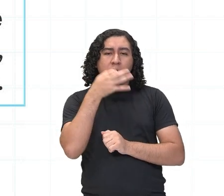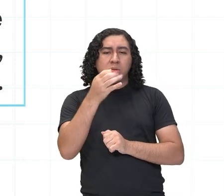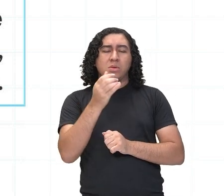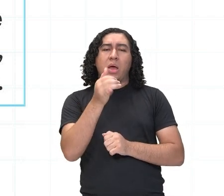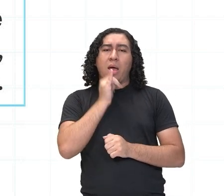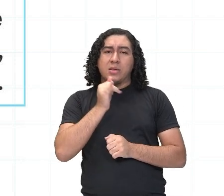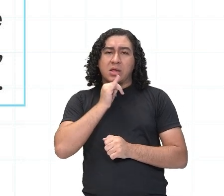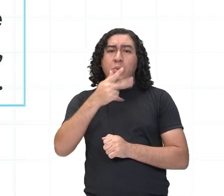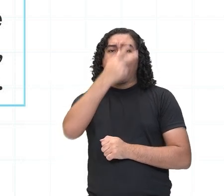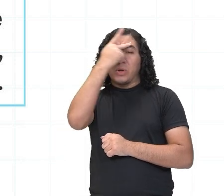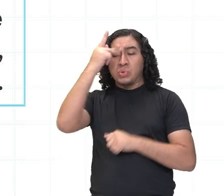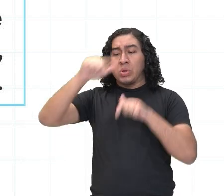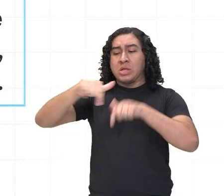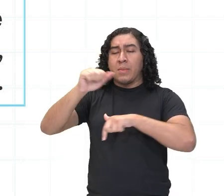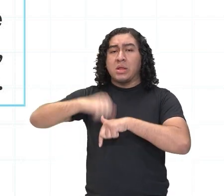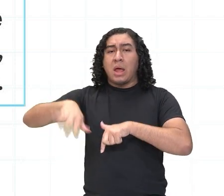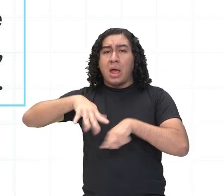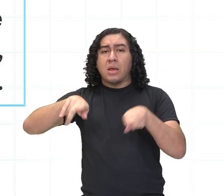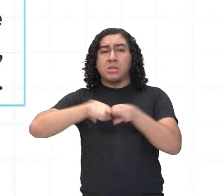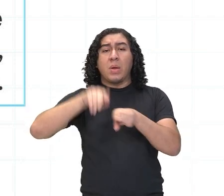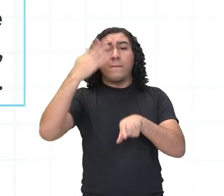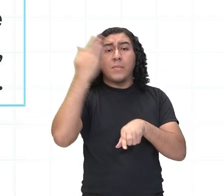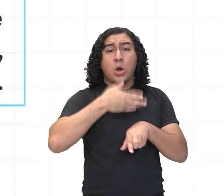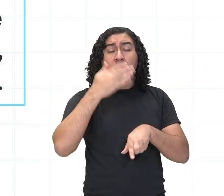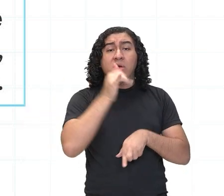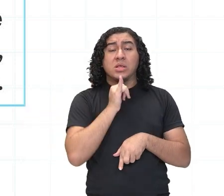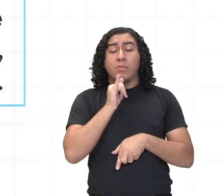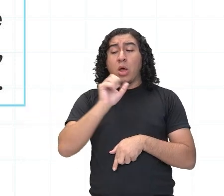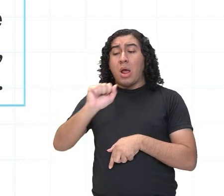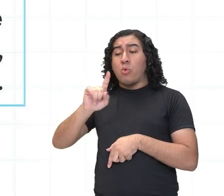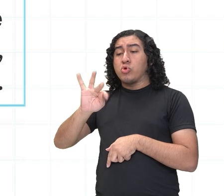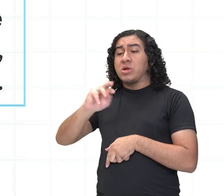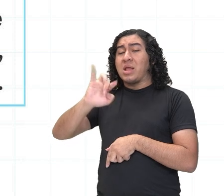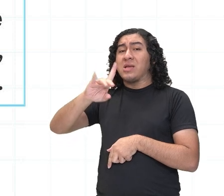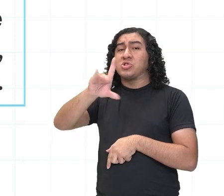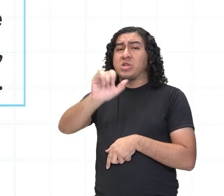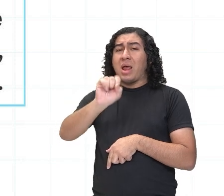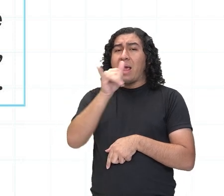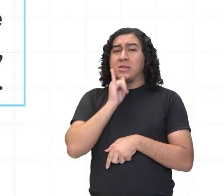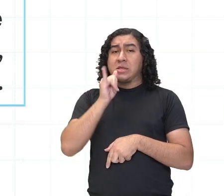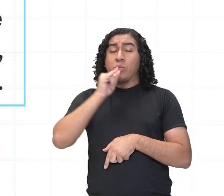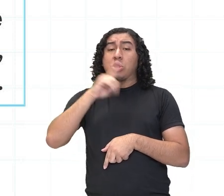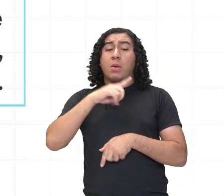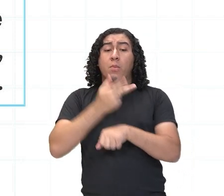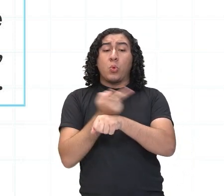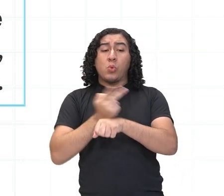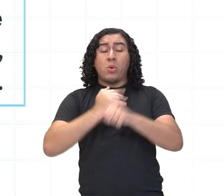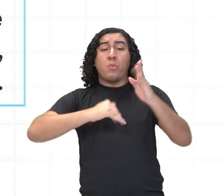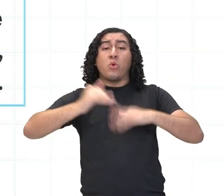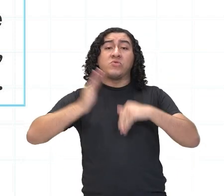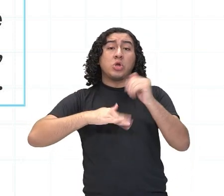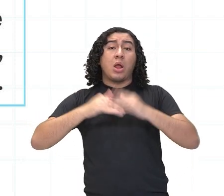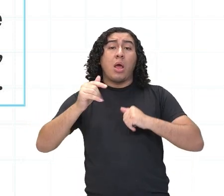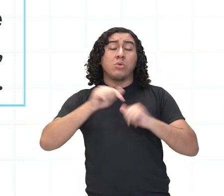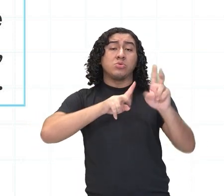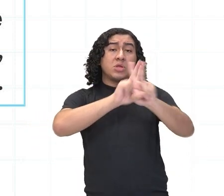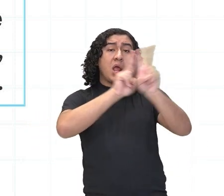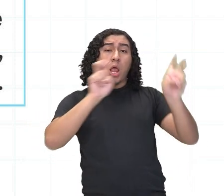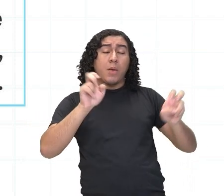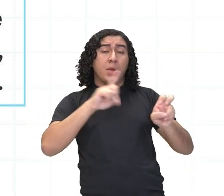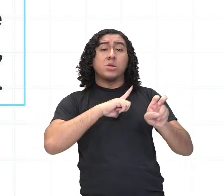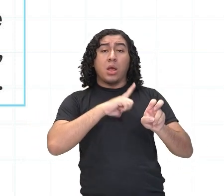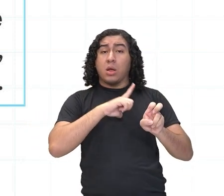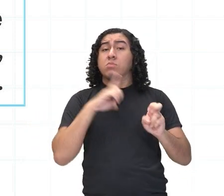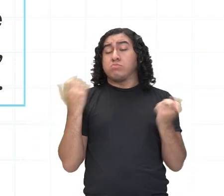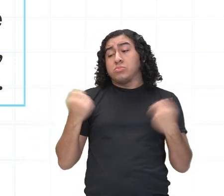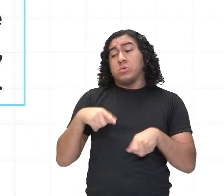autoridade, de provas. O que é o argumento de autoridade, professora? Eu busco alguém que é especialista no assunto, ele é uma autoridade no